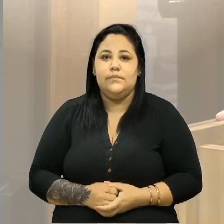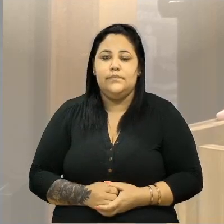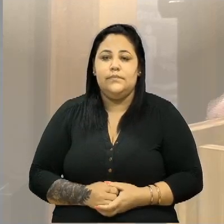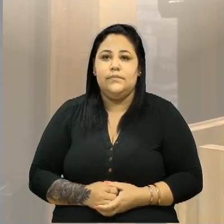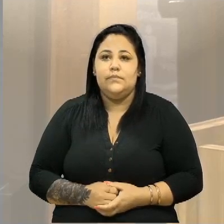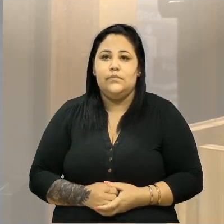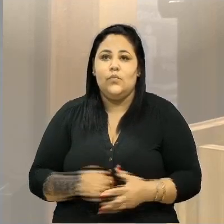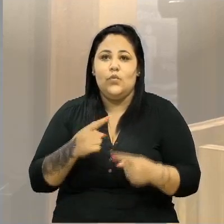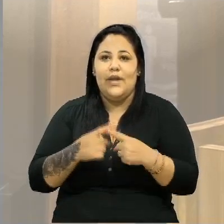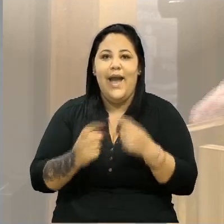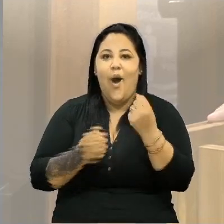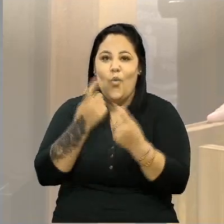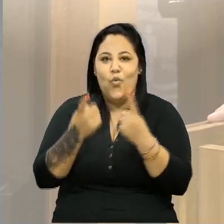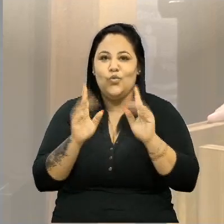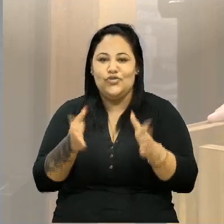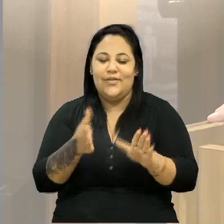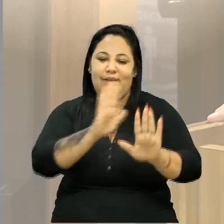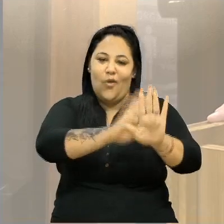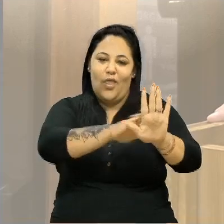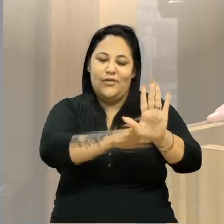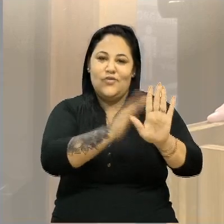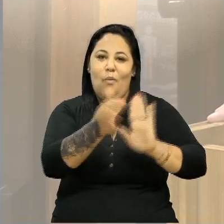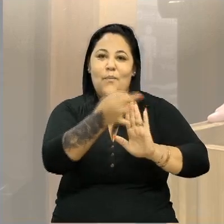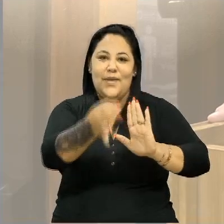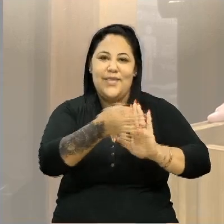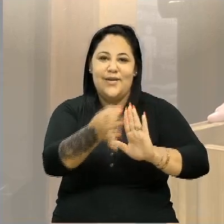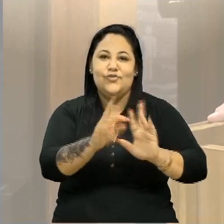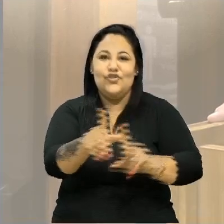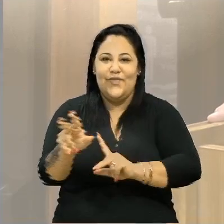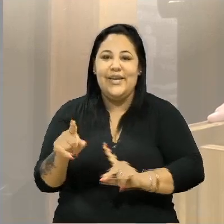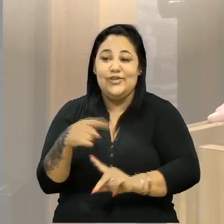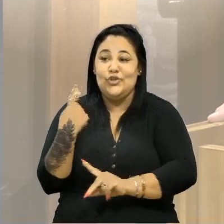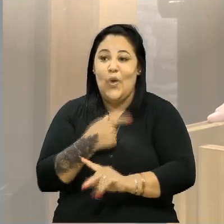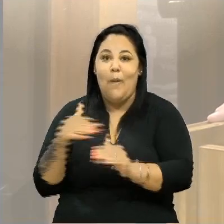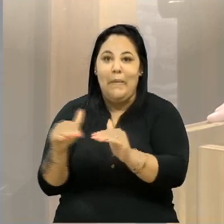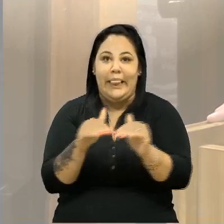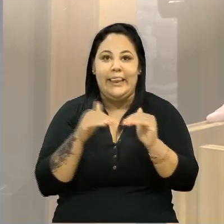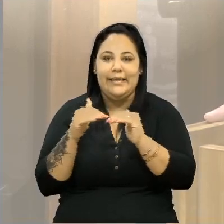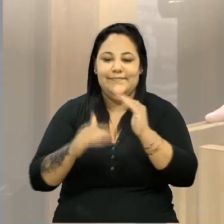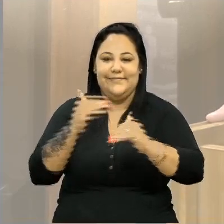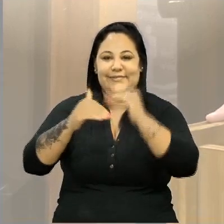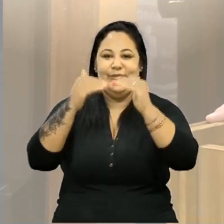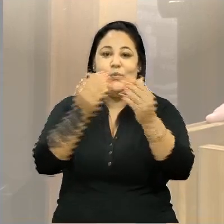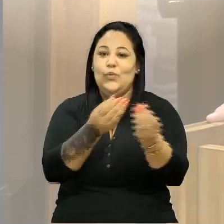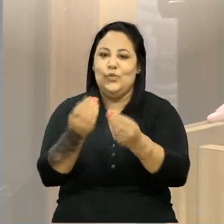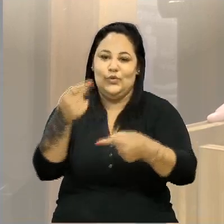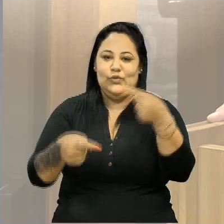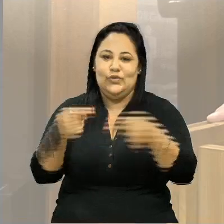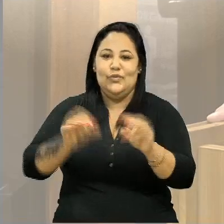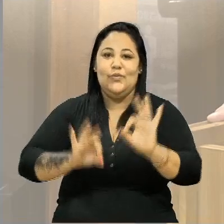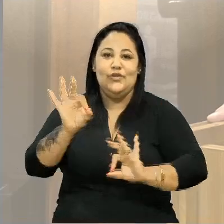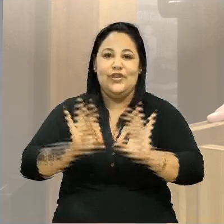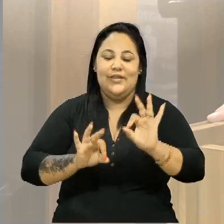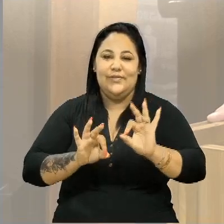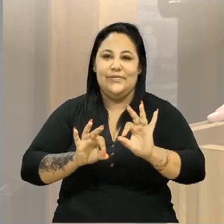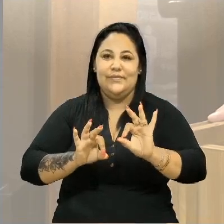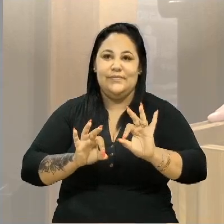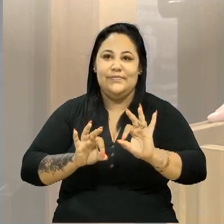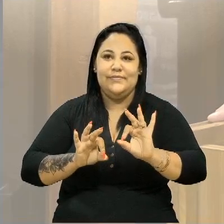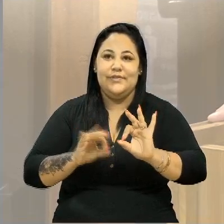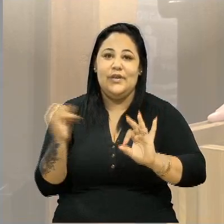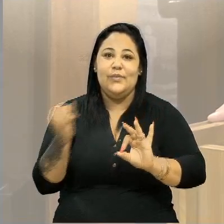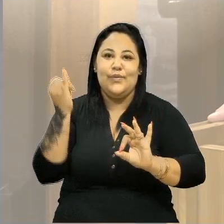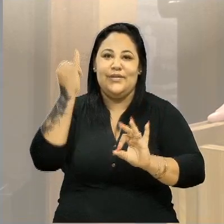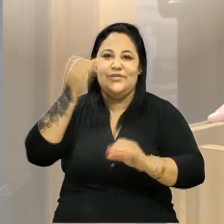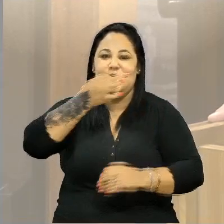alguns terem ideologias diferentes, a gente cresceu muito aqui nessa casa, discutindo projetos importantes para Caxias do Sul, projetos